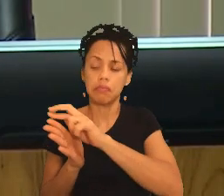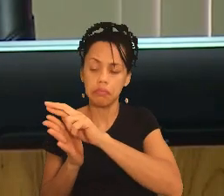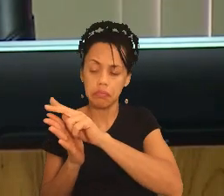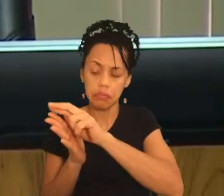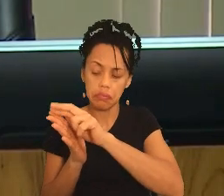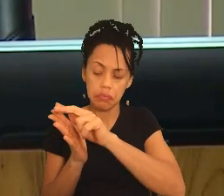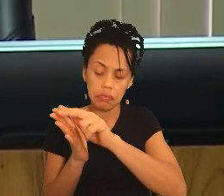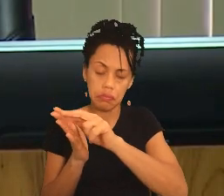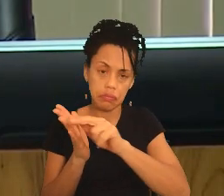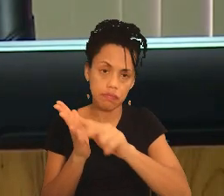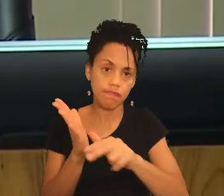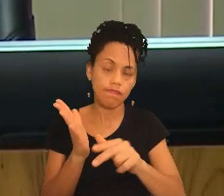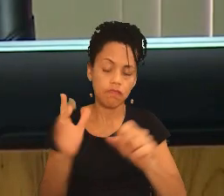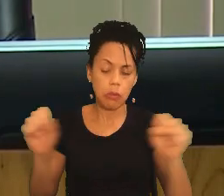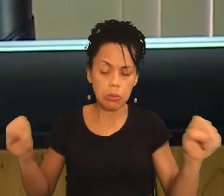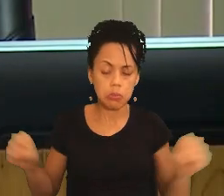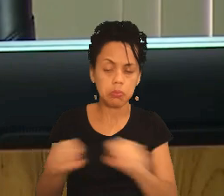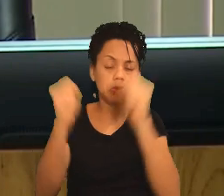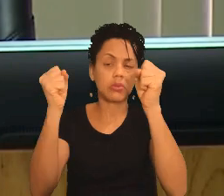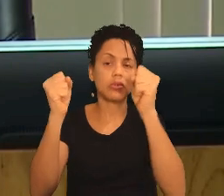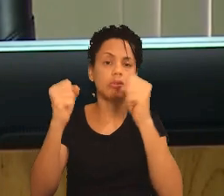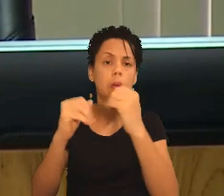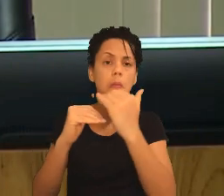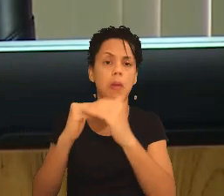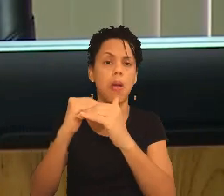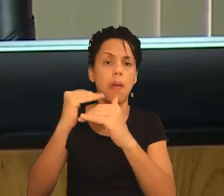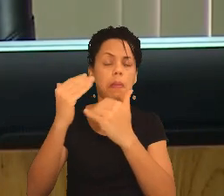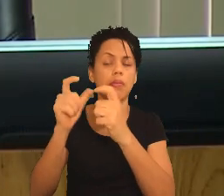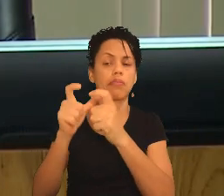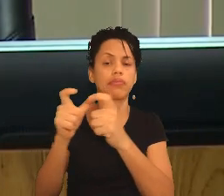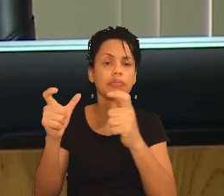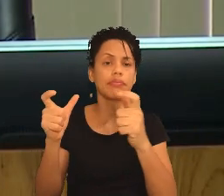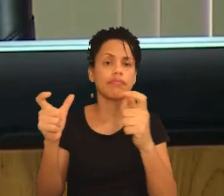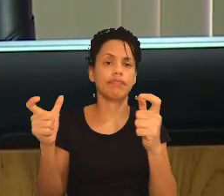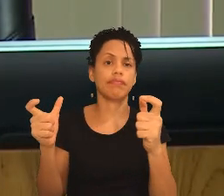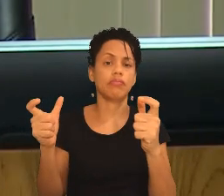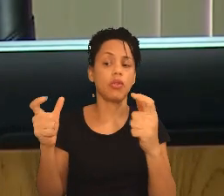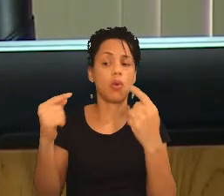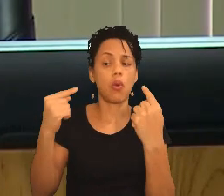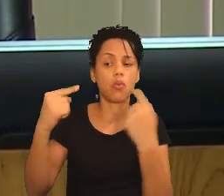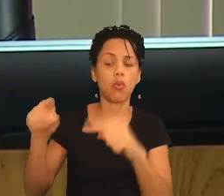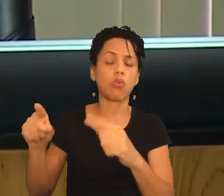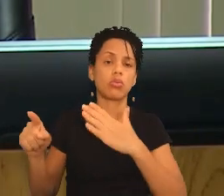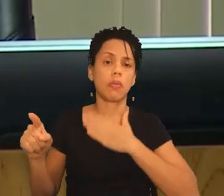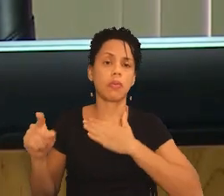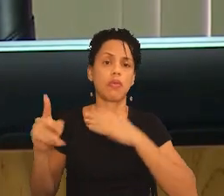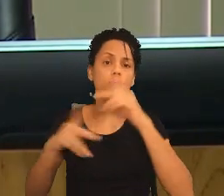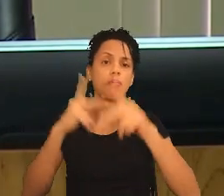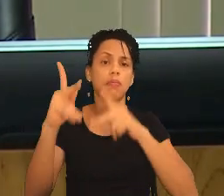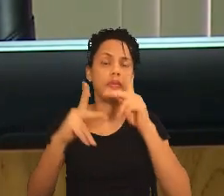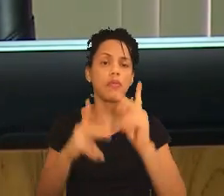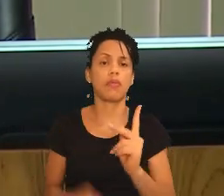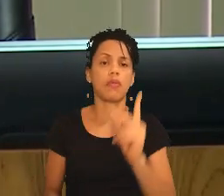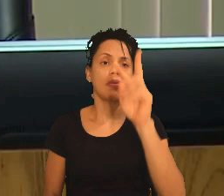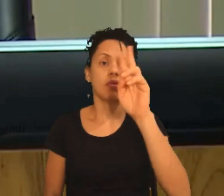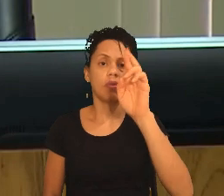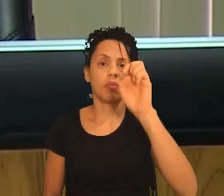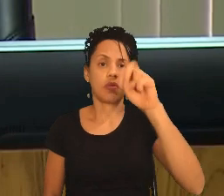Então eu queria trazer um pouco essa situação para vocês, de dizer que essas violações,